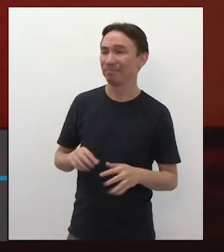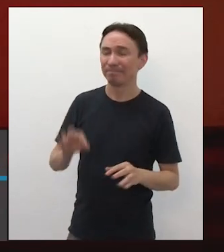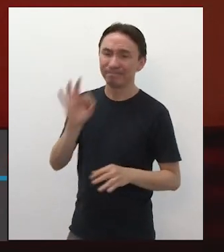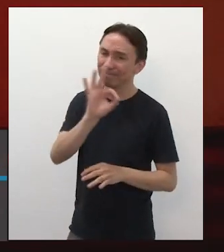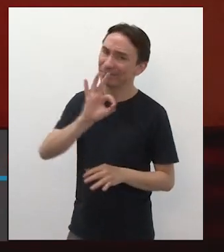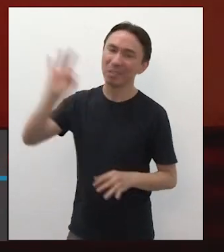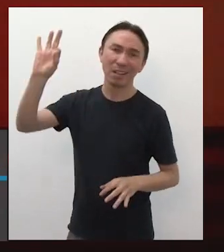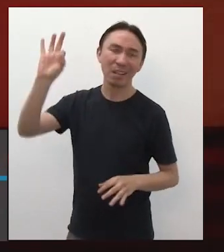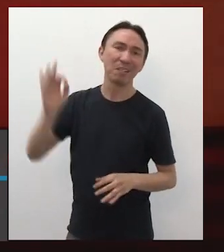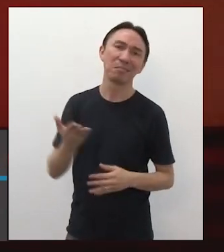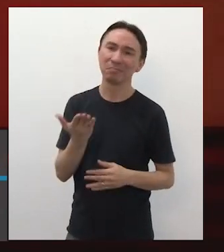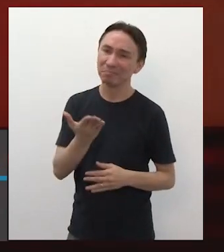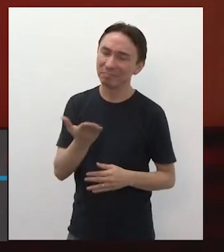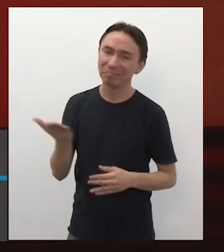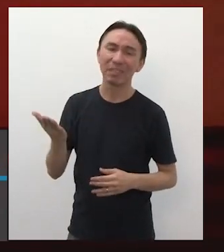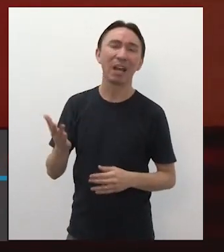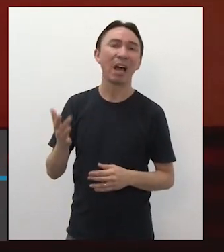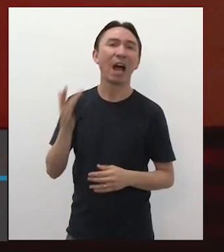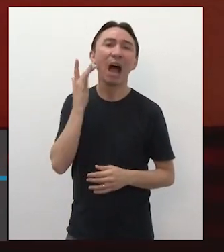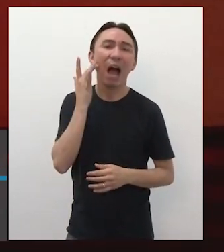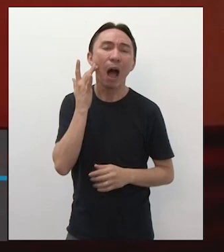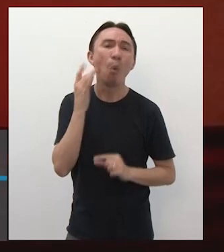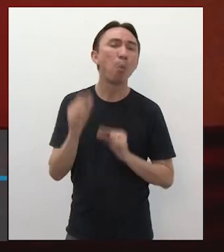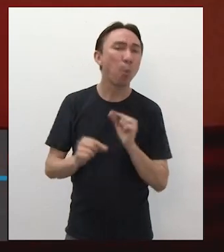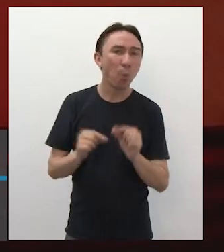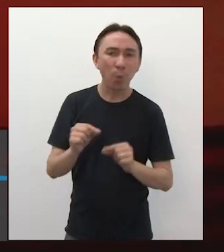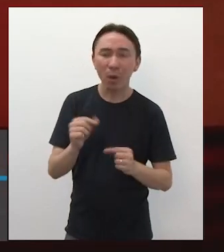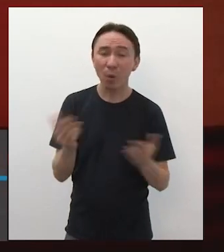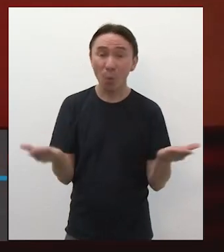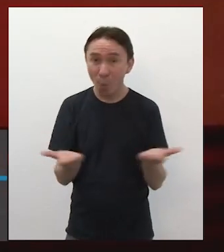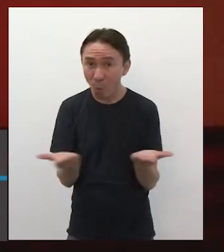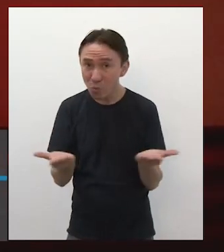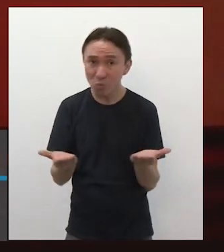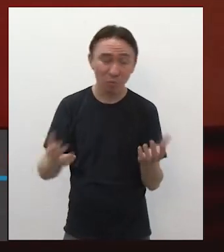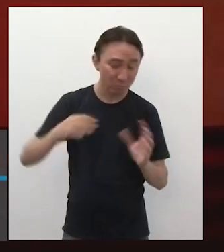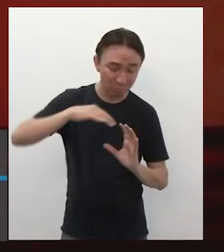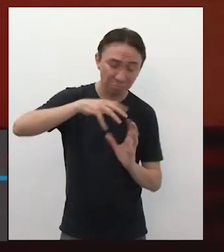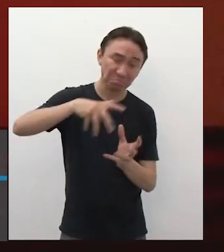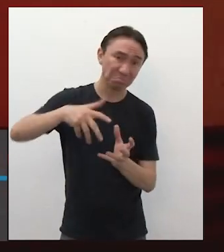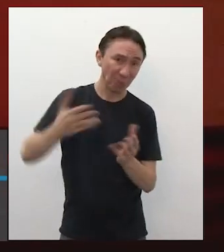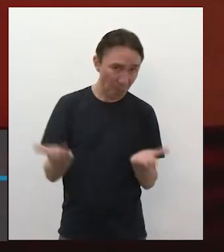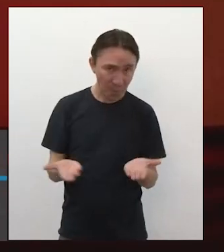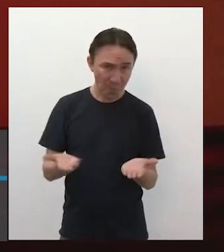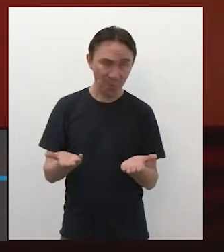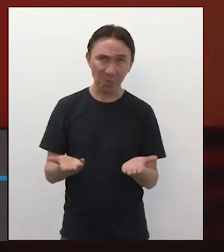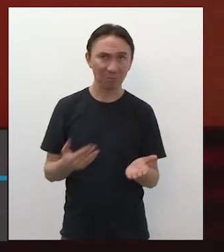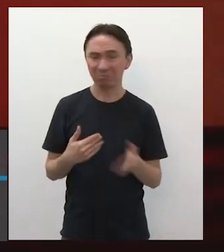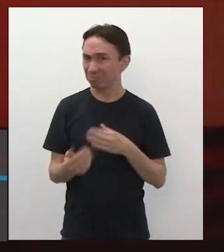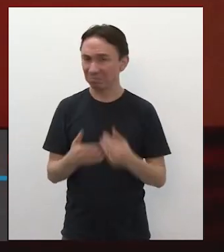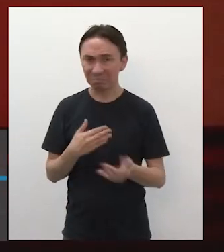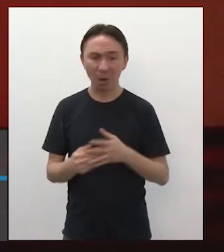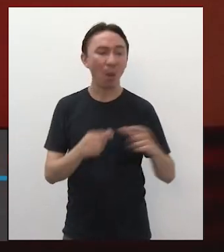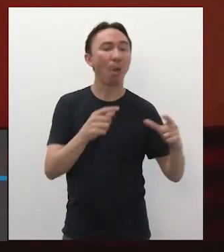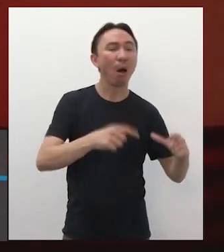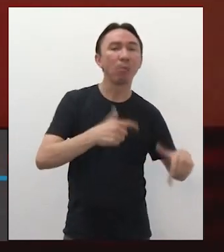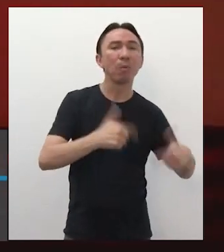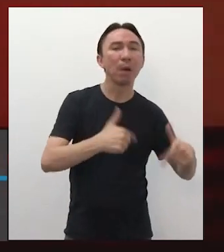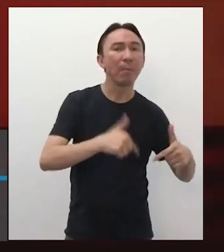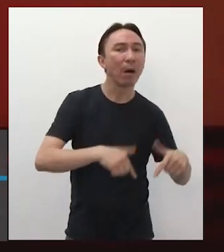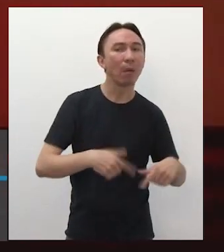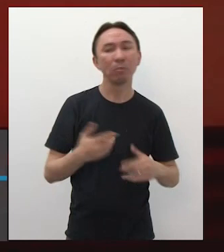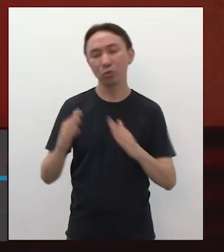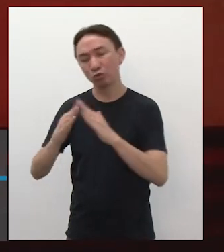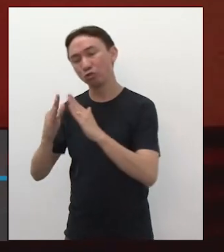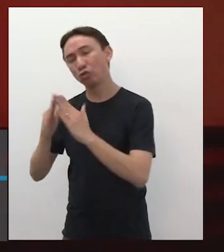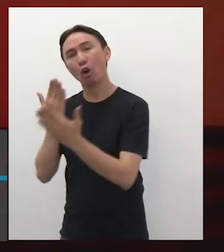que são sutilezas do mundo em que a gente se encontra, seja do trabalho, dentro ou fora da escola, no